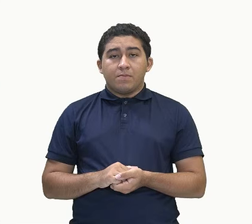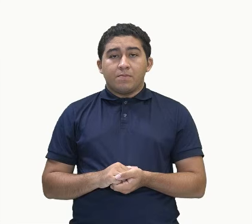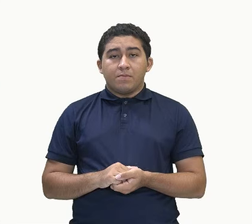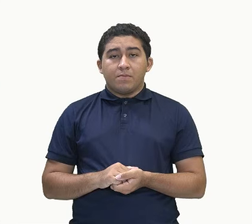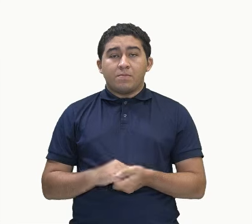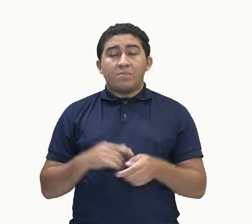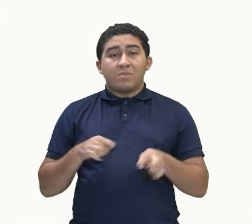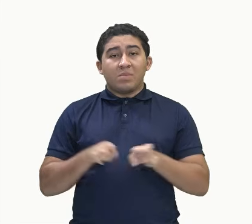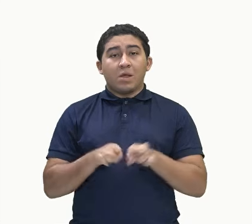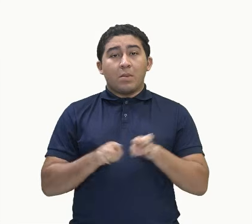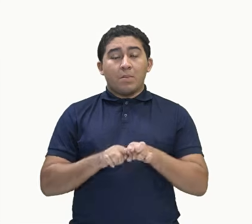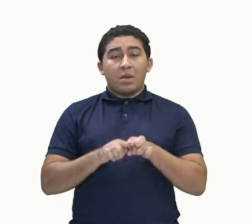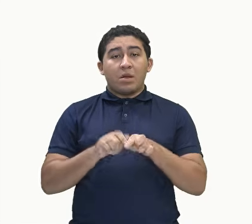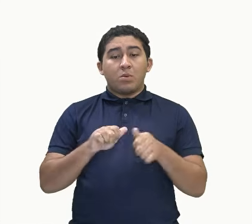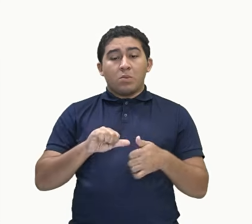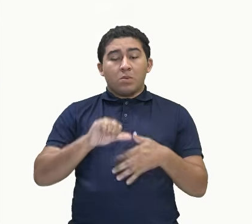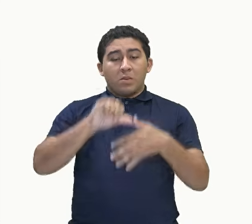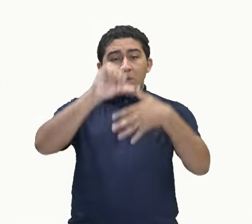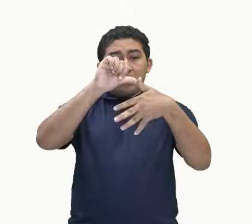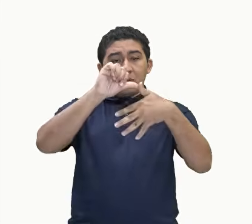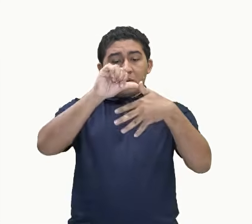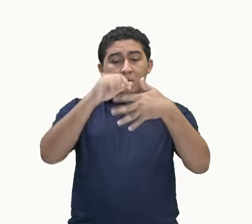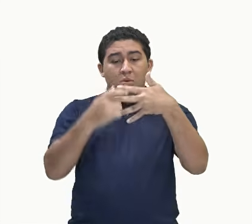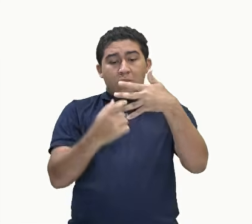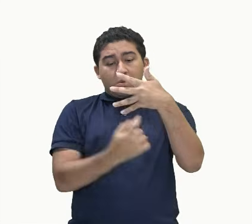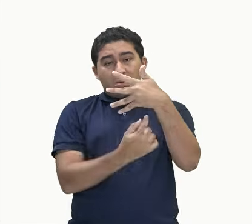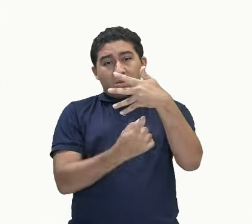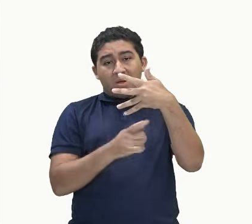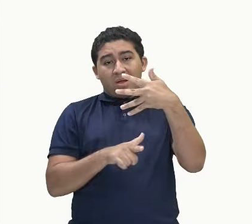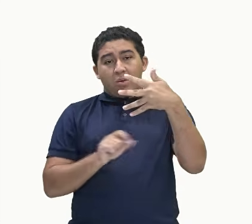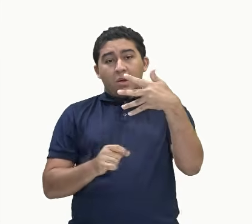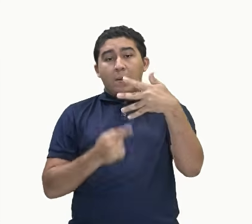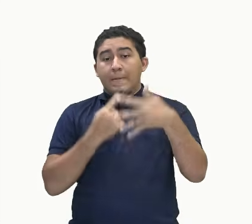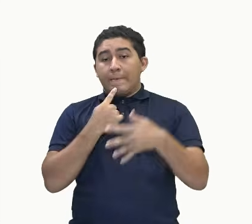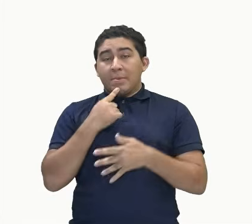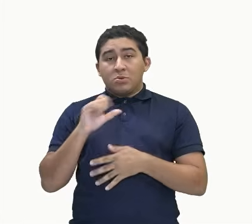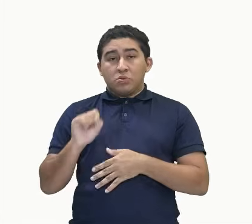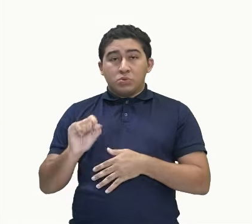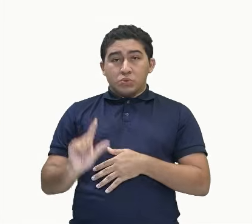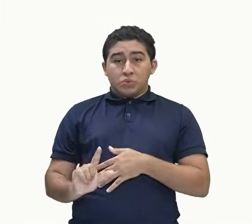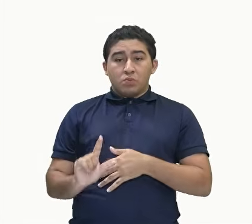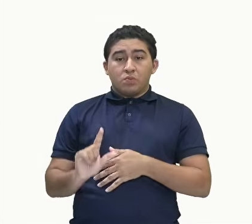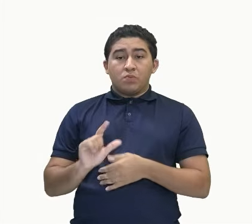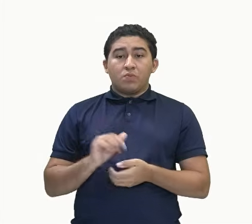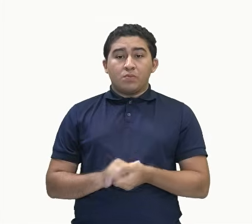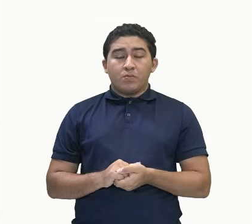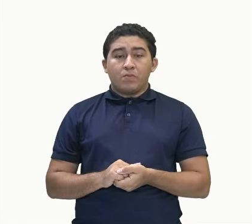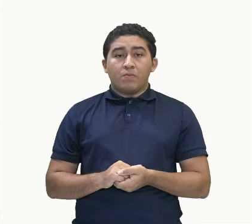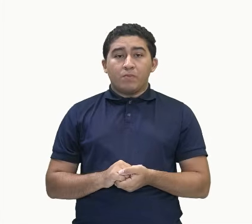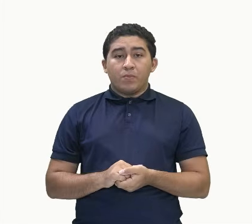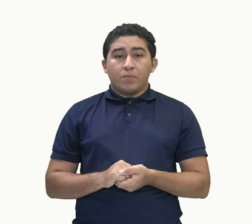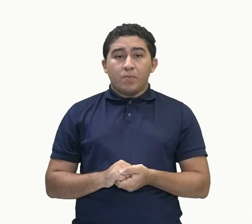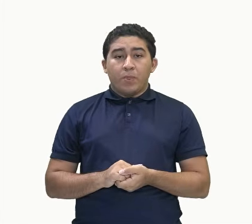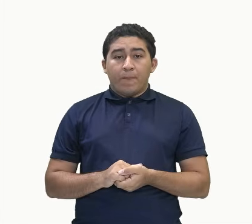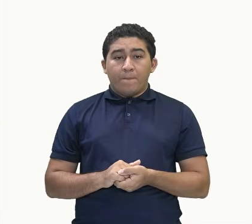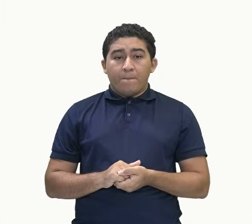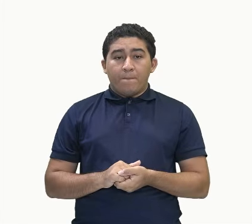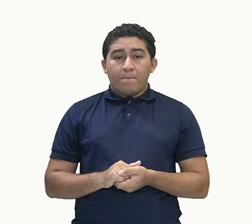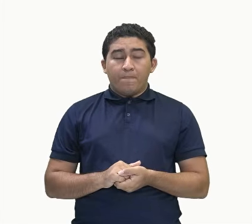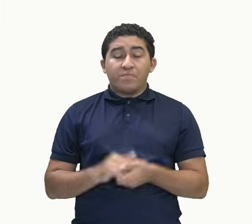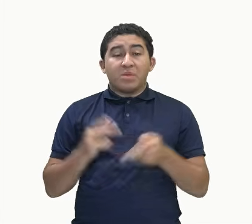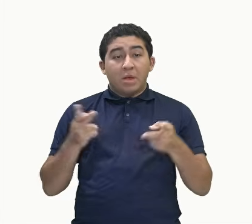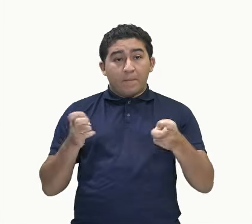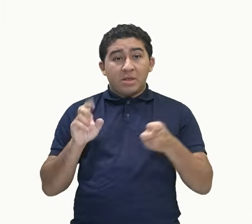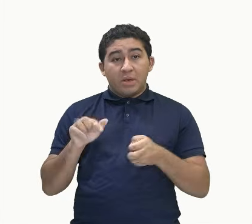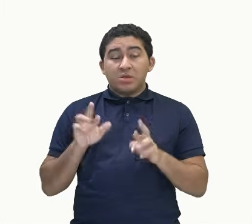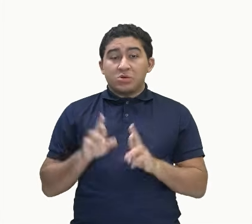e sudeste do Brasil, já pega ali a zona temperada do sul. Então, a gente observa aí, né, essas